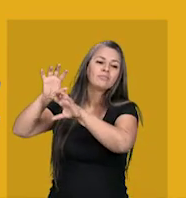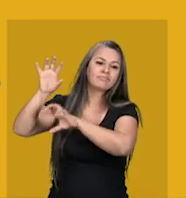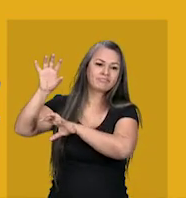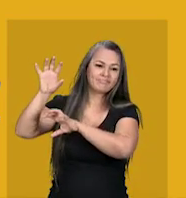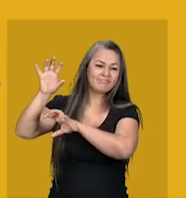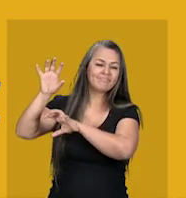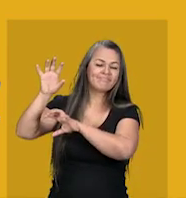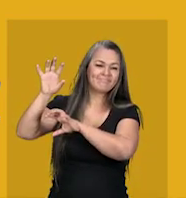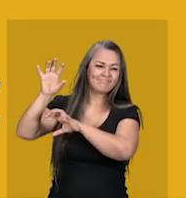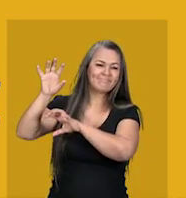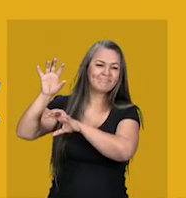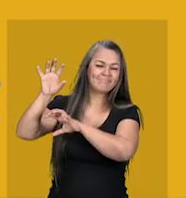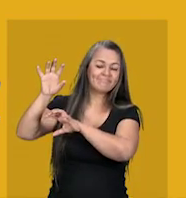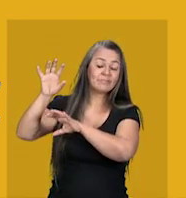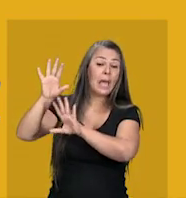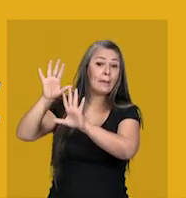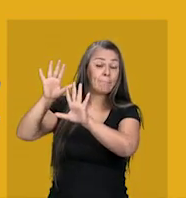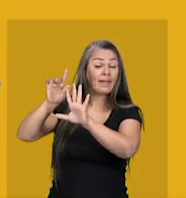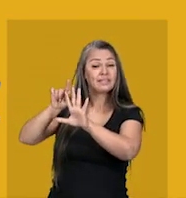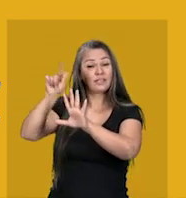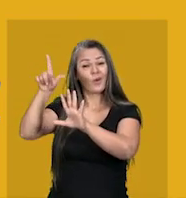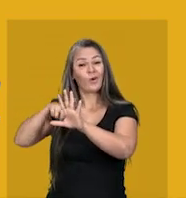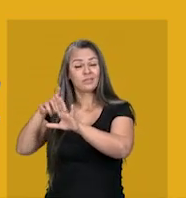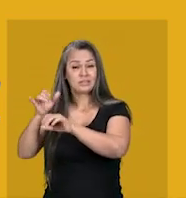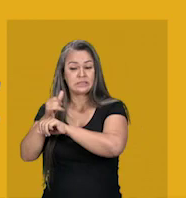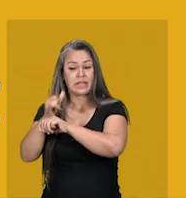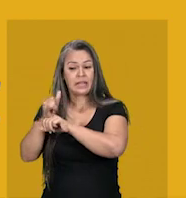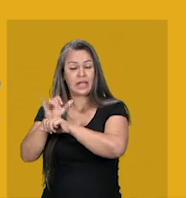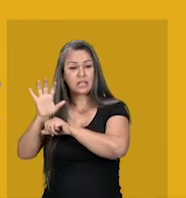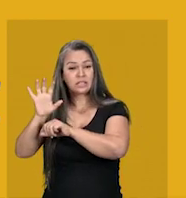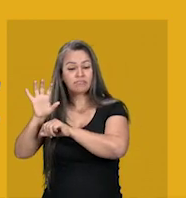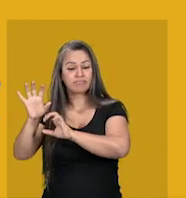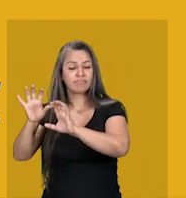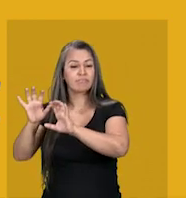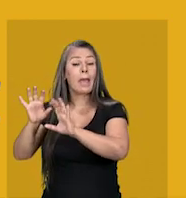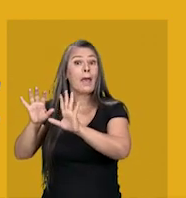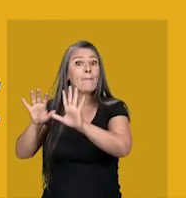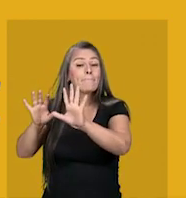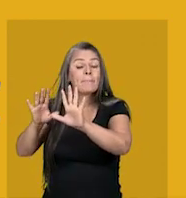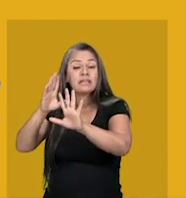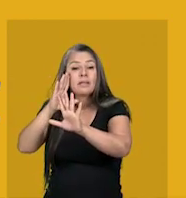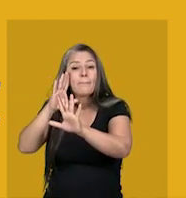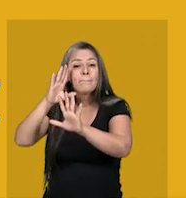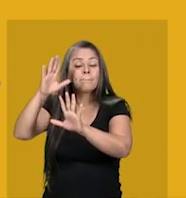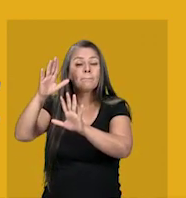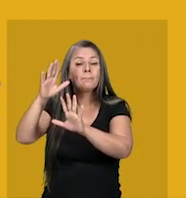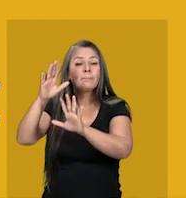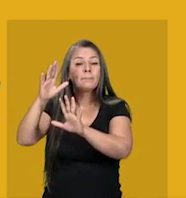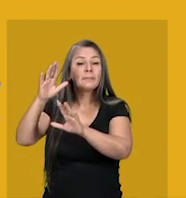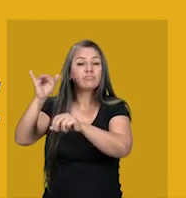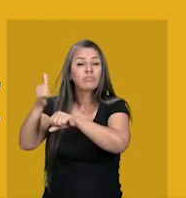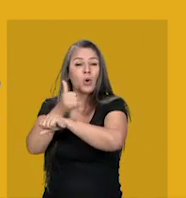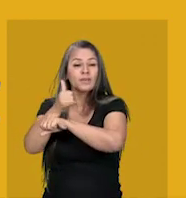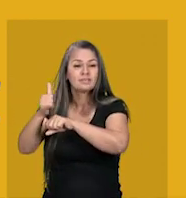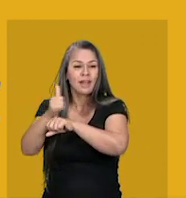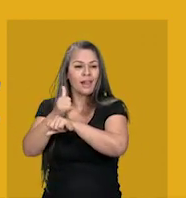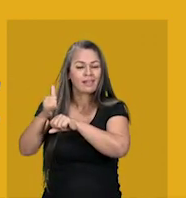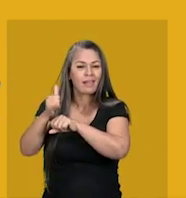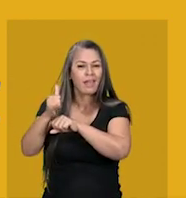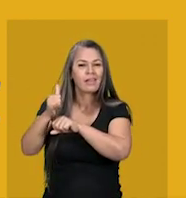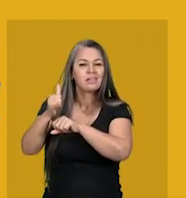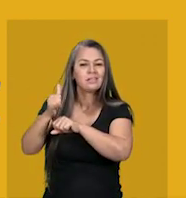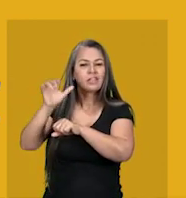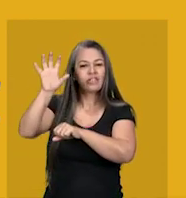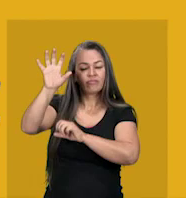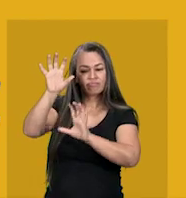também vai se regionalizar em outras formas menores. Porém, se destacam essas duas maiores regionalizações. No caso, a África